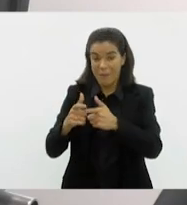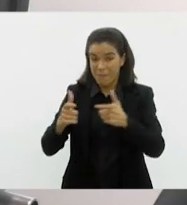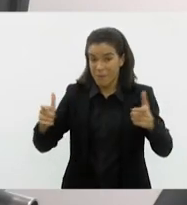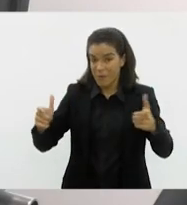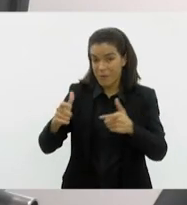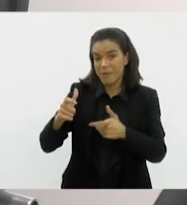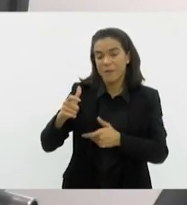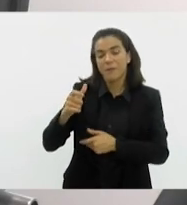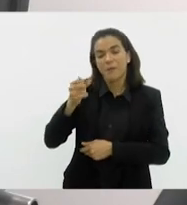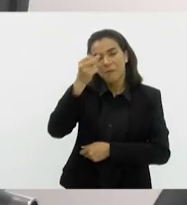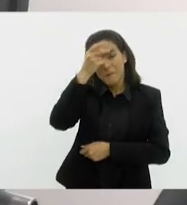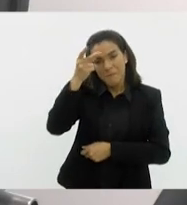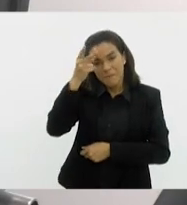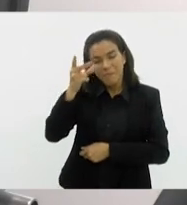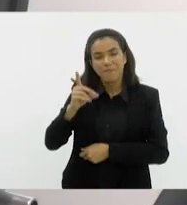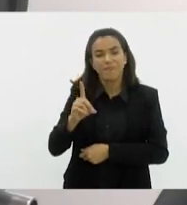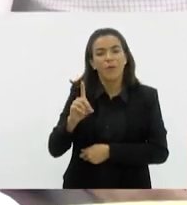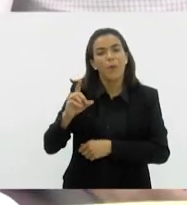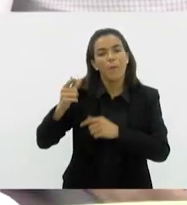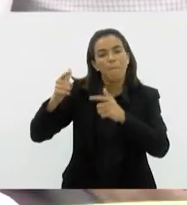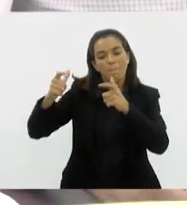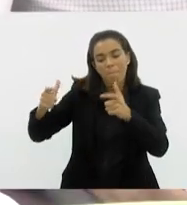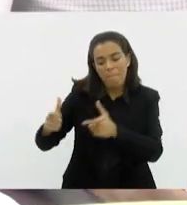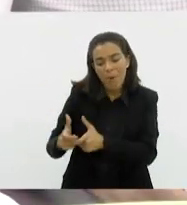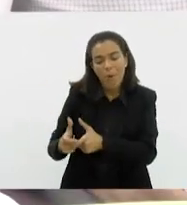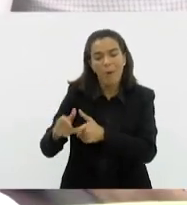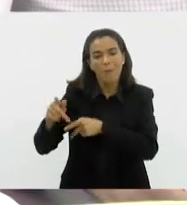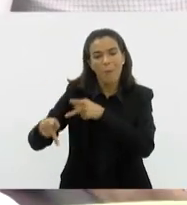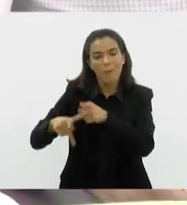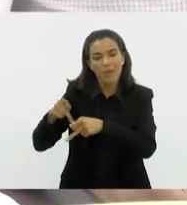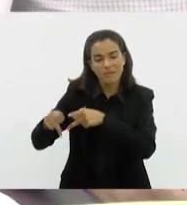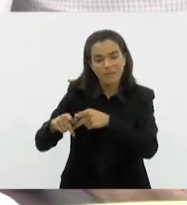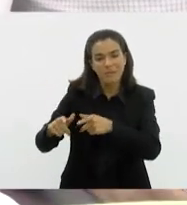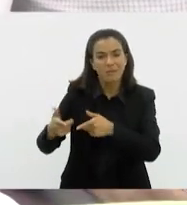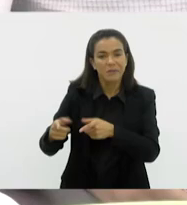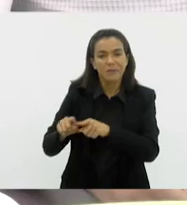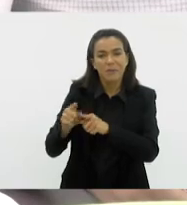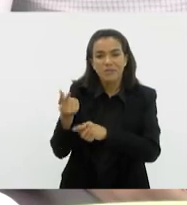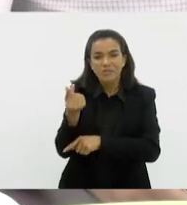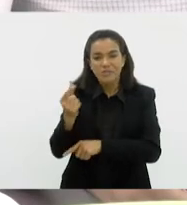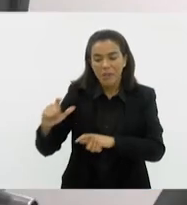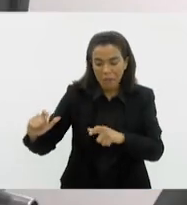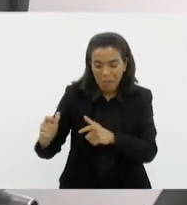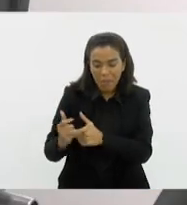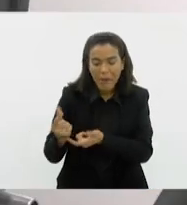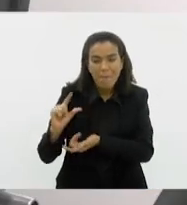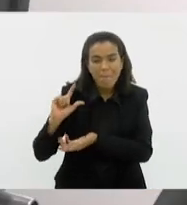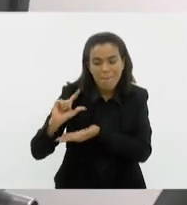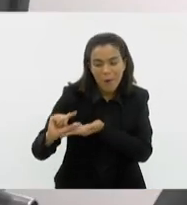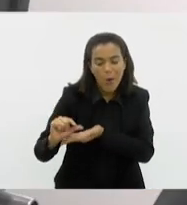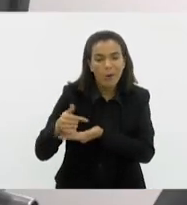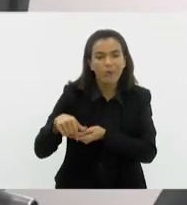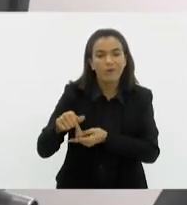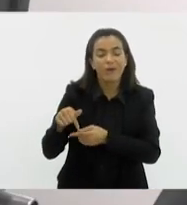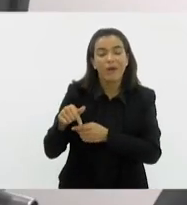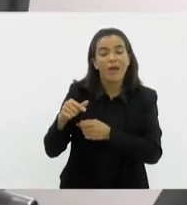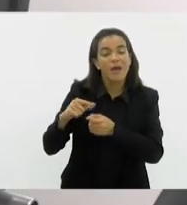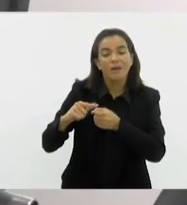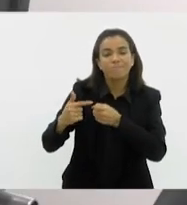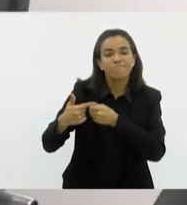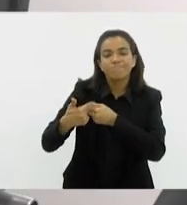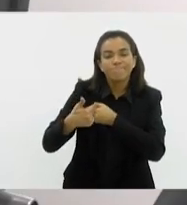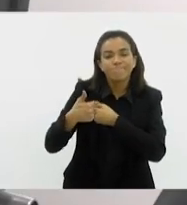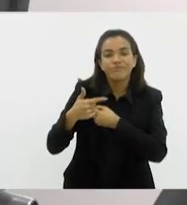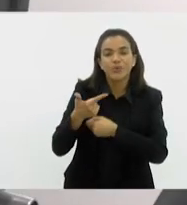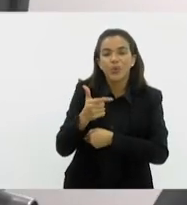de baixo IDH ou com população menor ou com pouco orçamento, esses municípios não têm, às